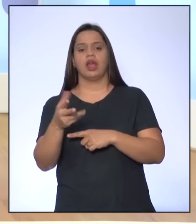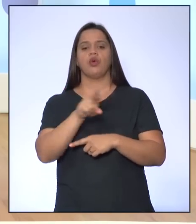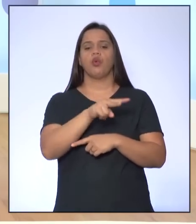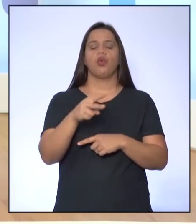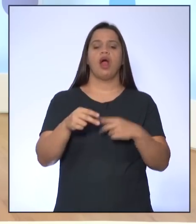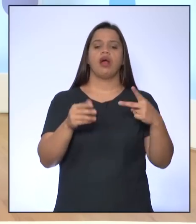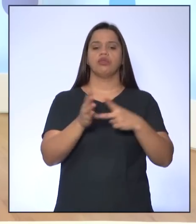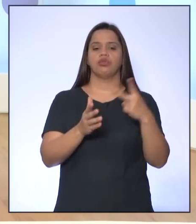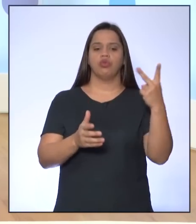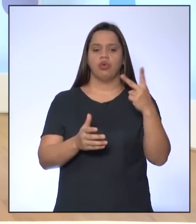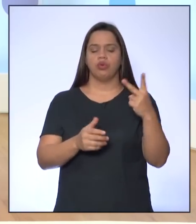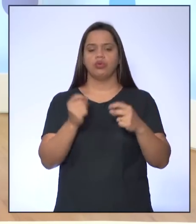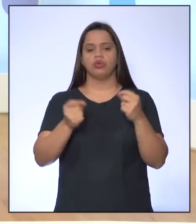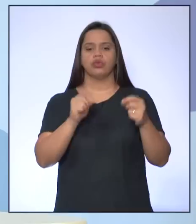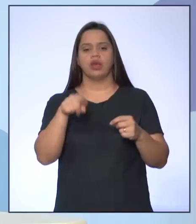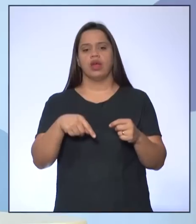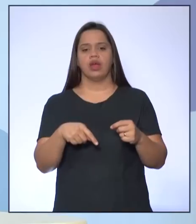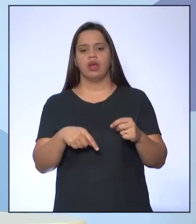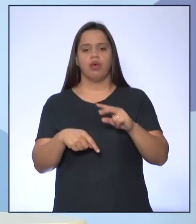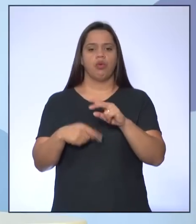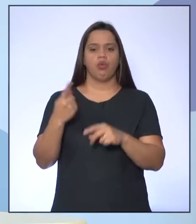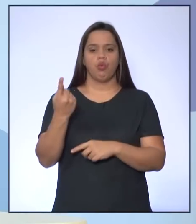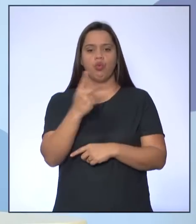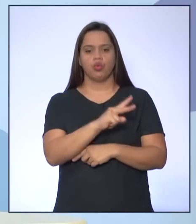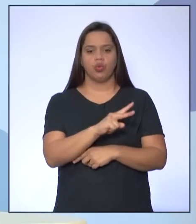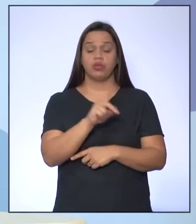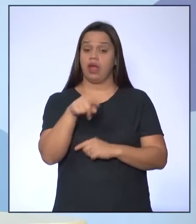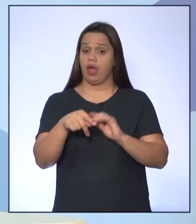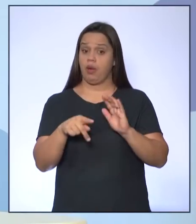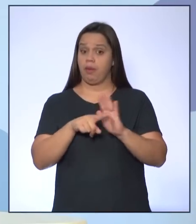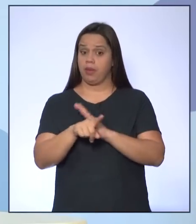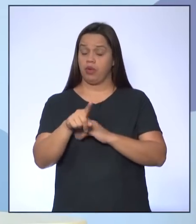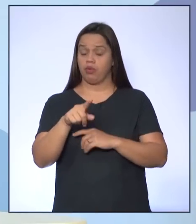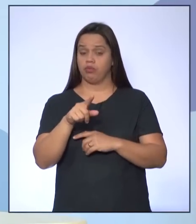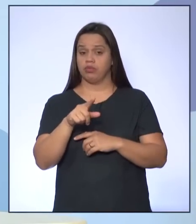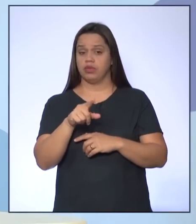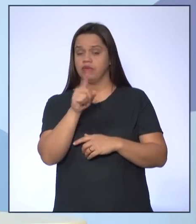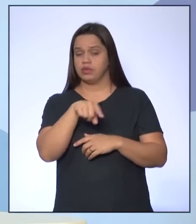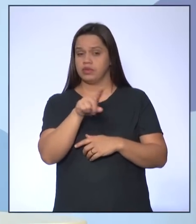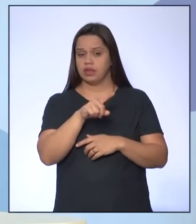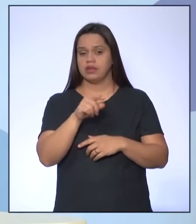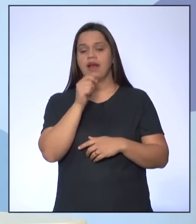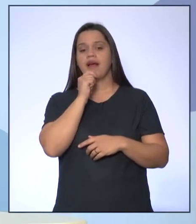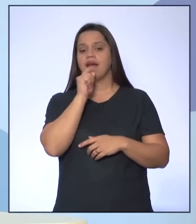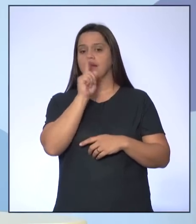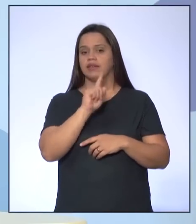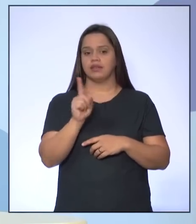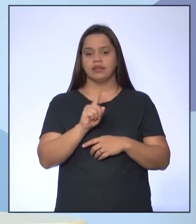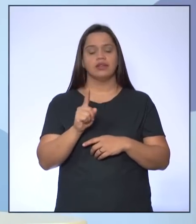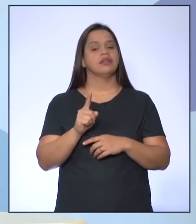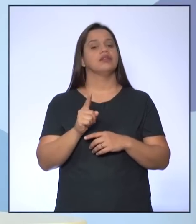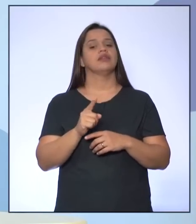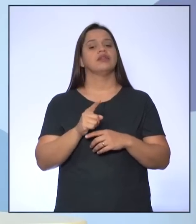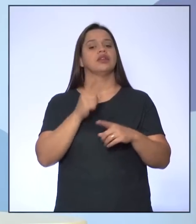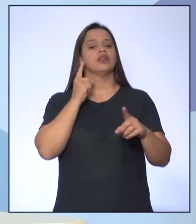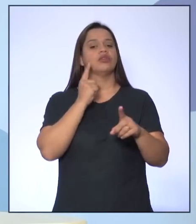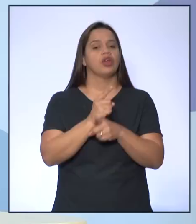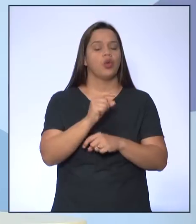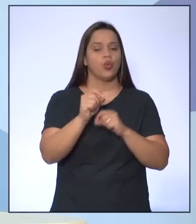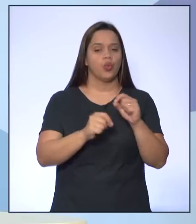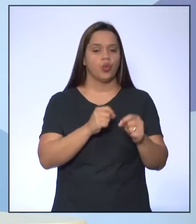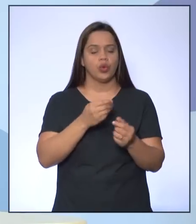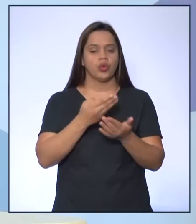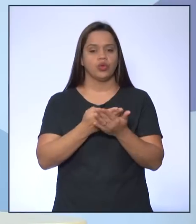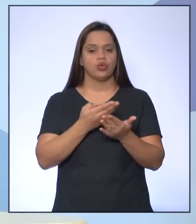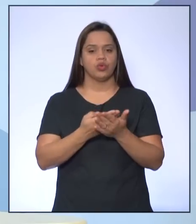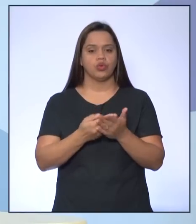está certo? Bom, essa é uma pergunta um pouco mais elaborada, vocês ainda não chegaram nos estudos sobre a pré-história, mas